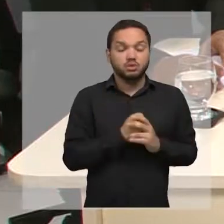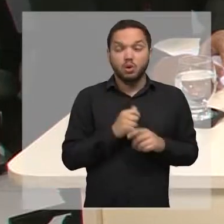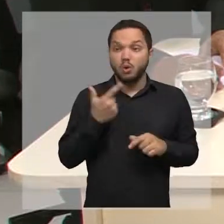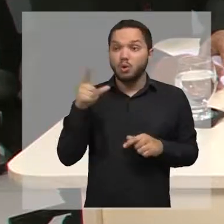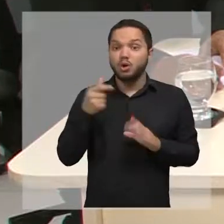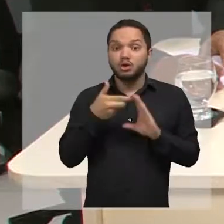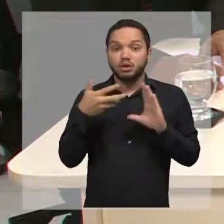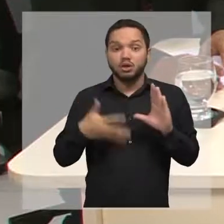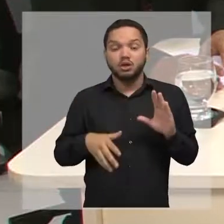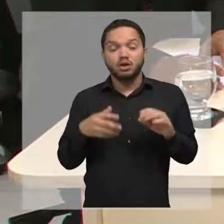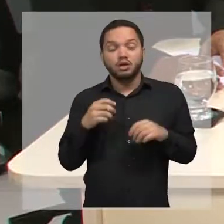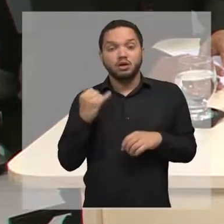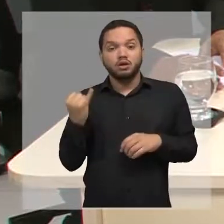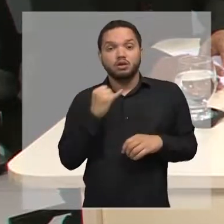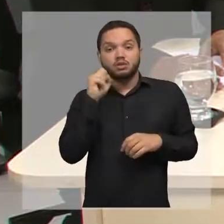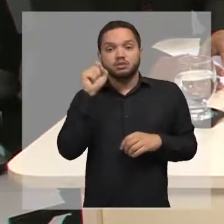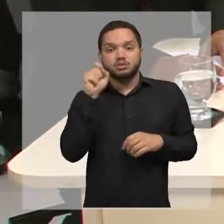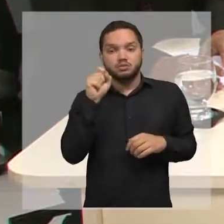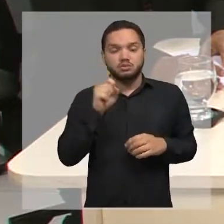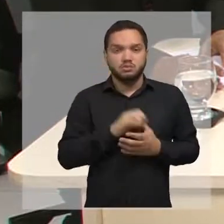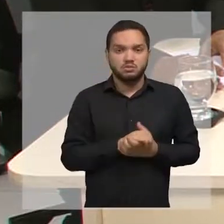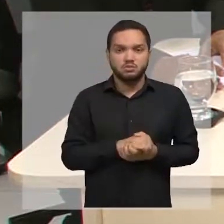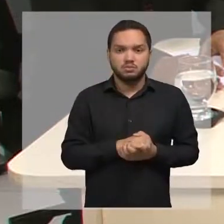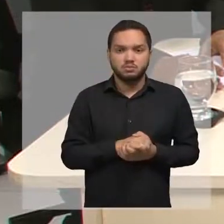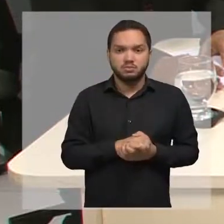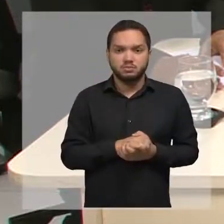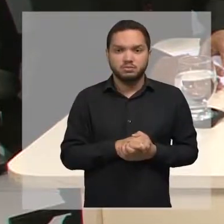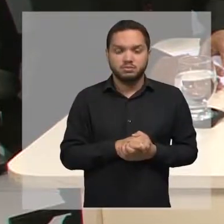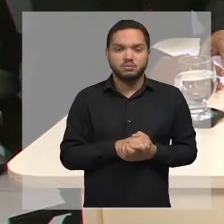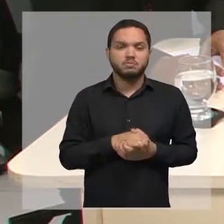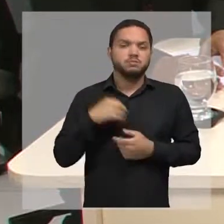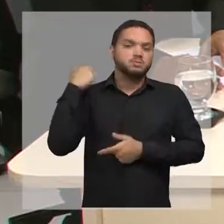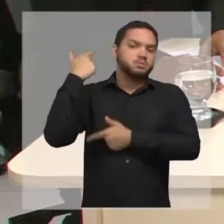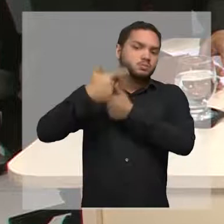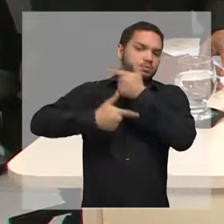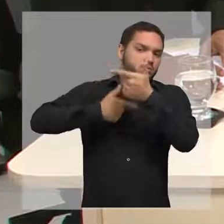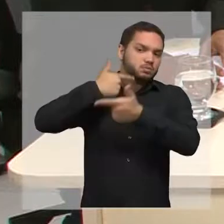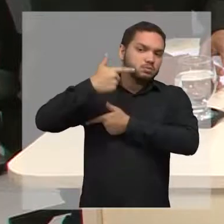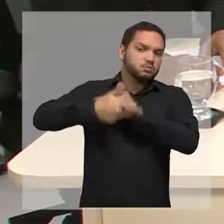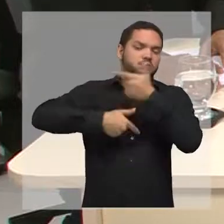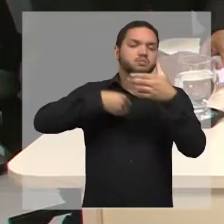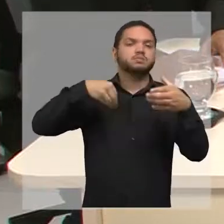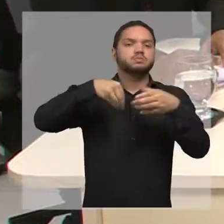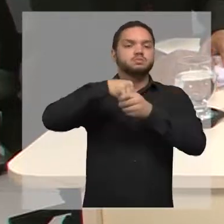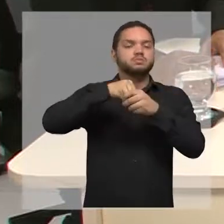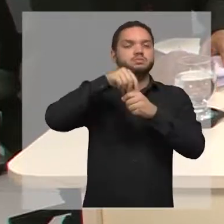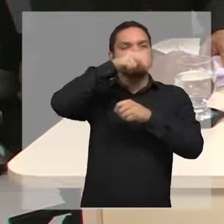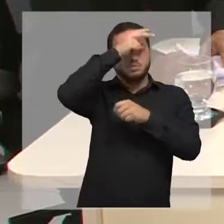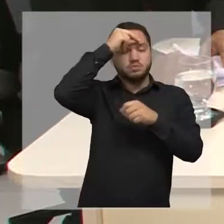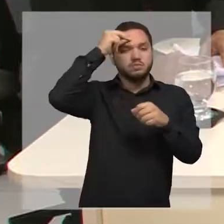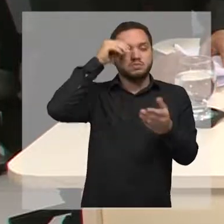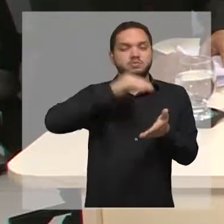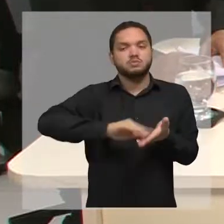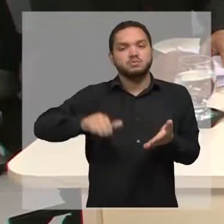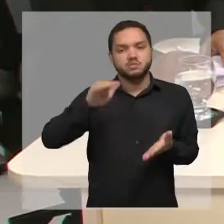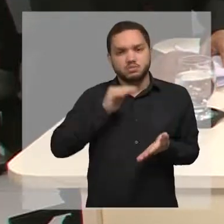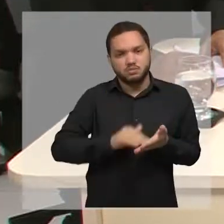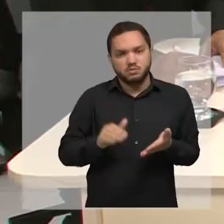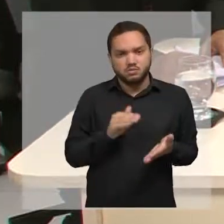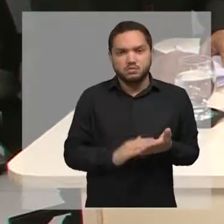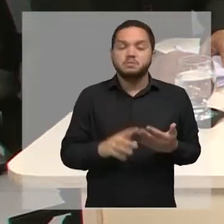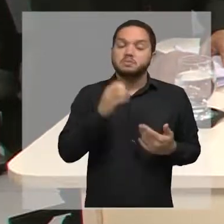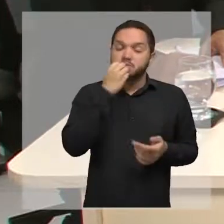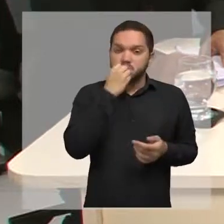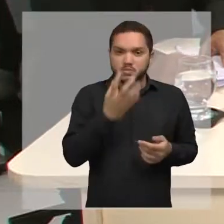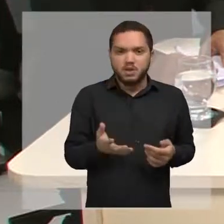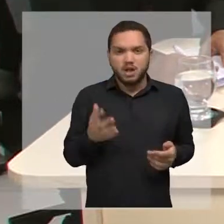característica mais importante, foi legislador, mas trabalhou também no executivo, como secretário. Isso